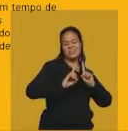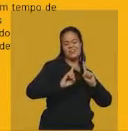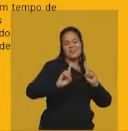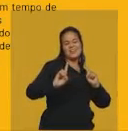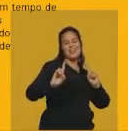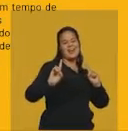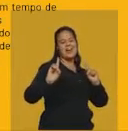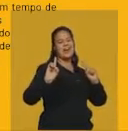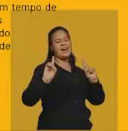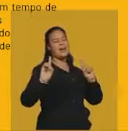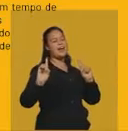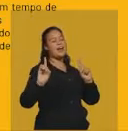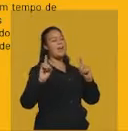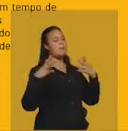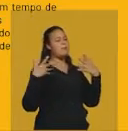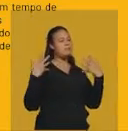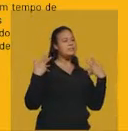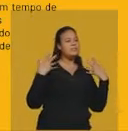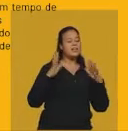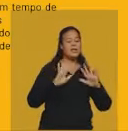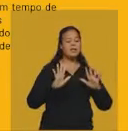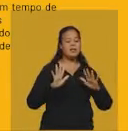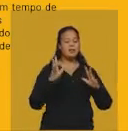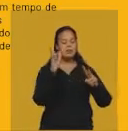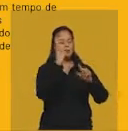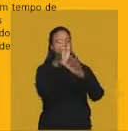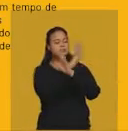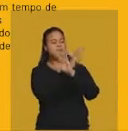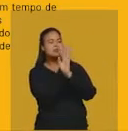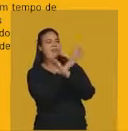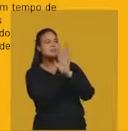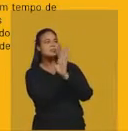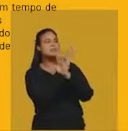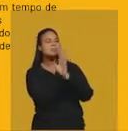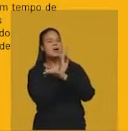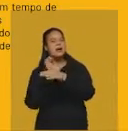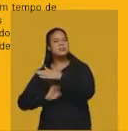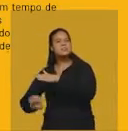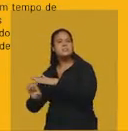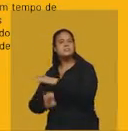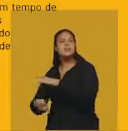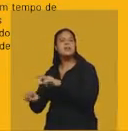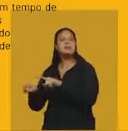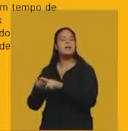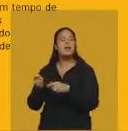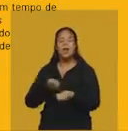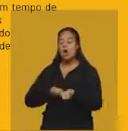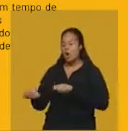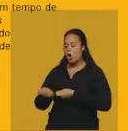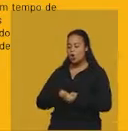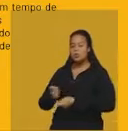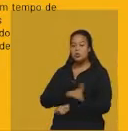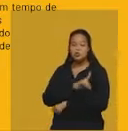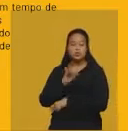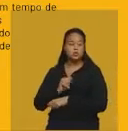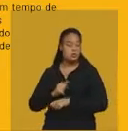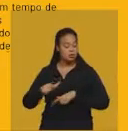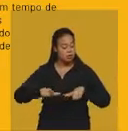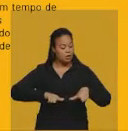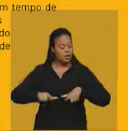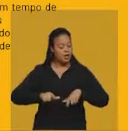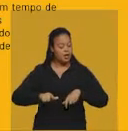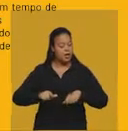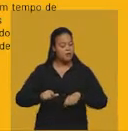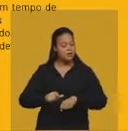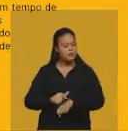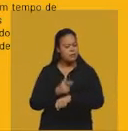rush. Elas evitam distrações do escritório, recuperam uma sensação de controle sobre os seus dias de trabalho. Eles têm mais tempo para se dedicar